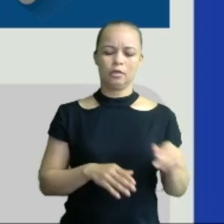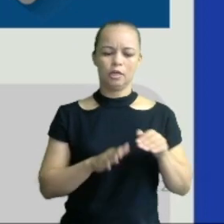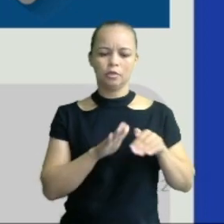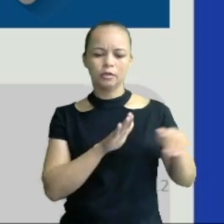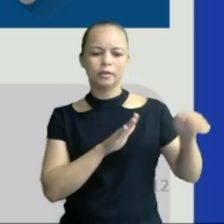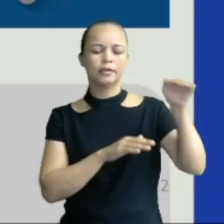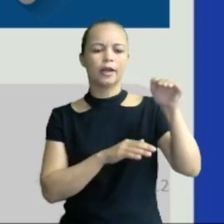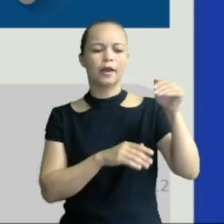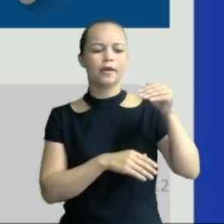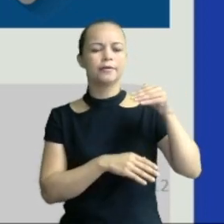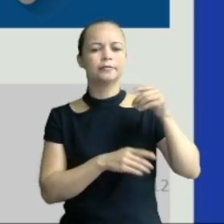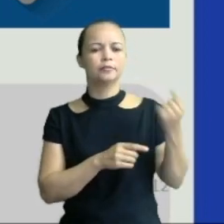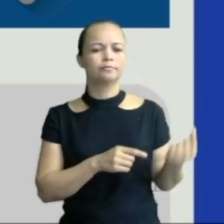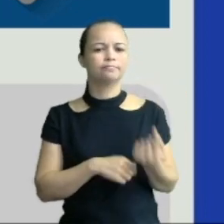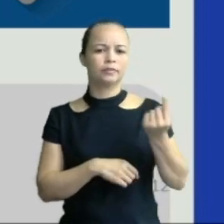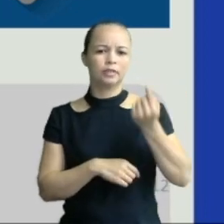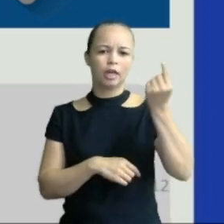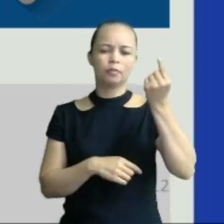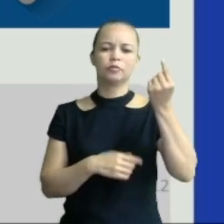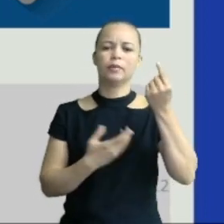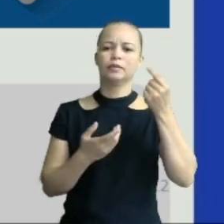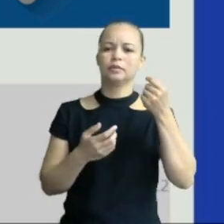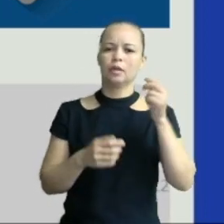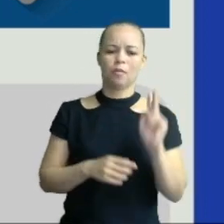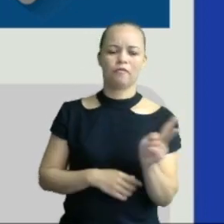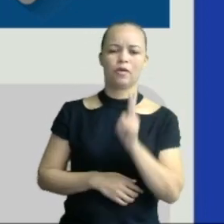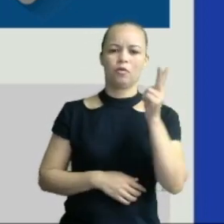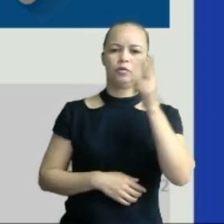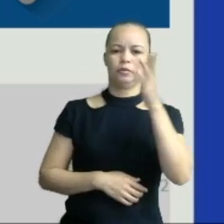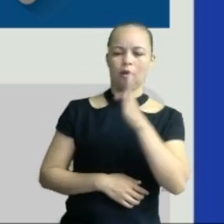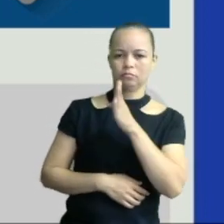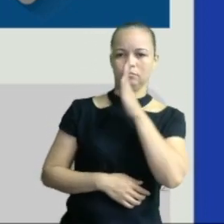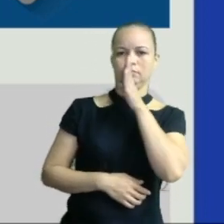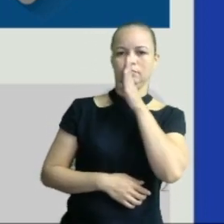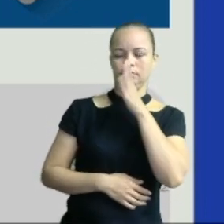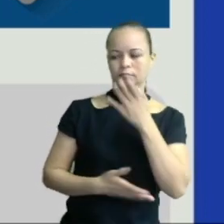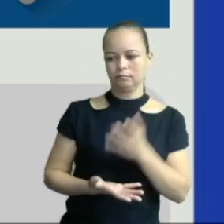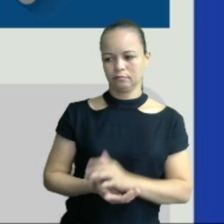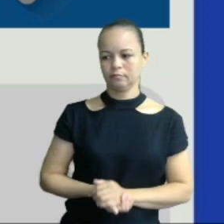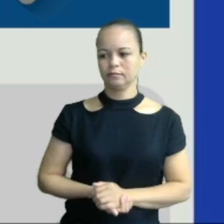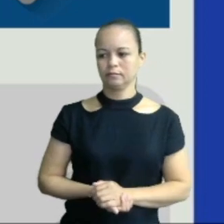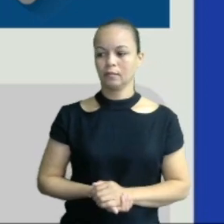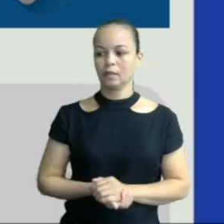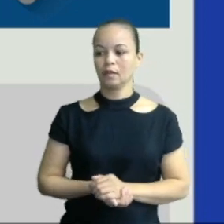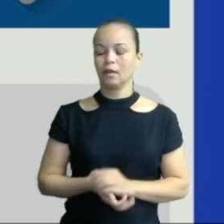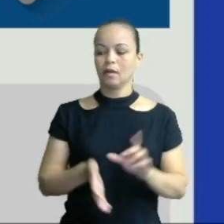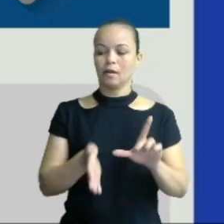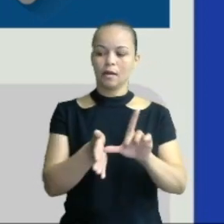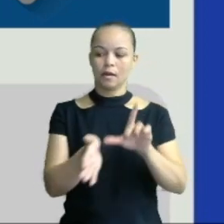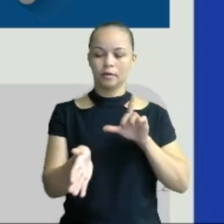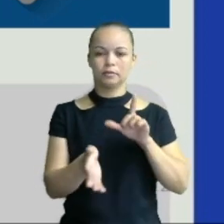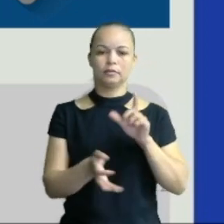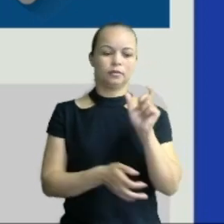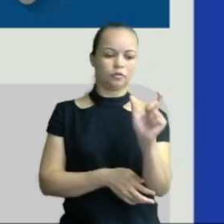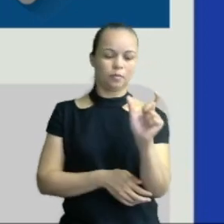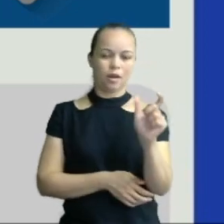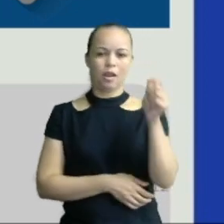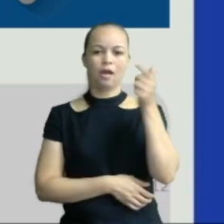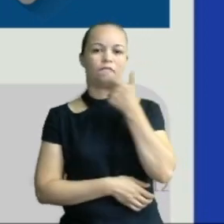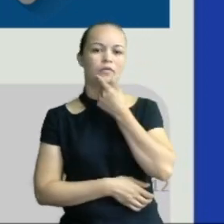ao silêncio. Outra aqui, outra regrinha. Antes de palavras